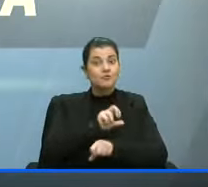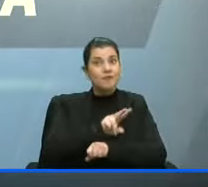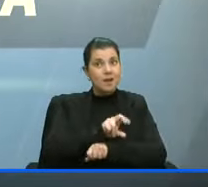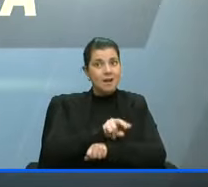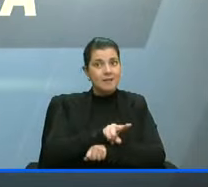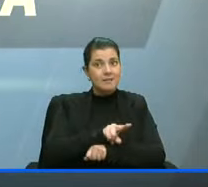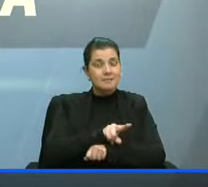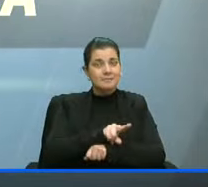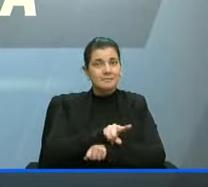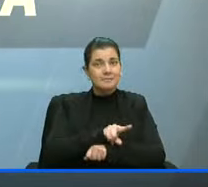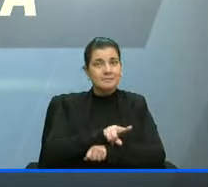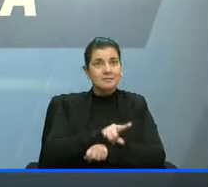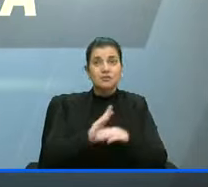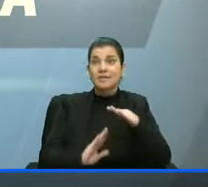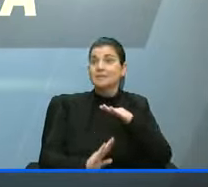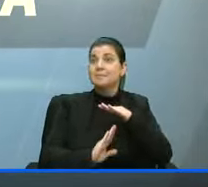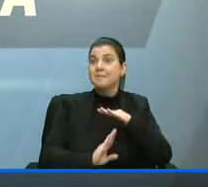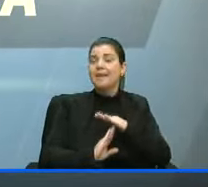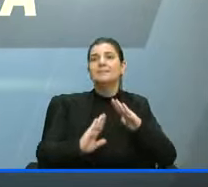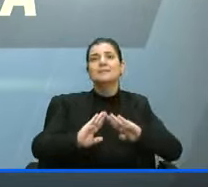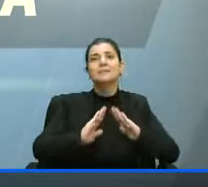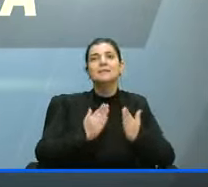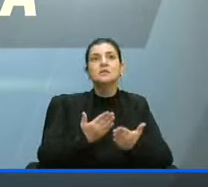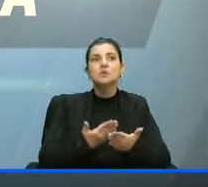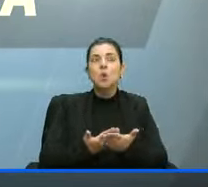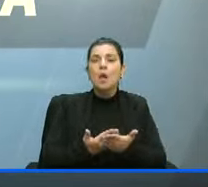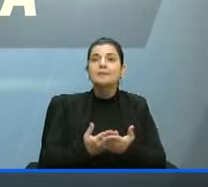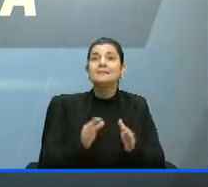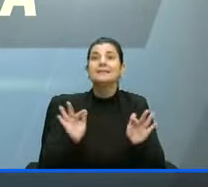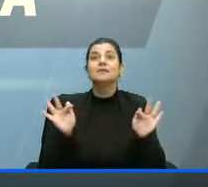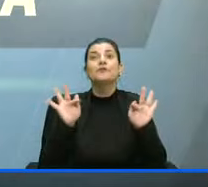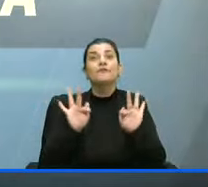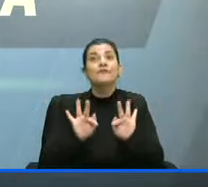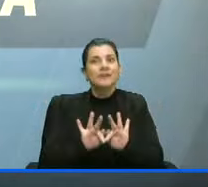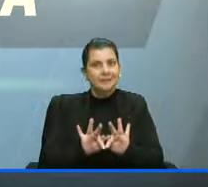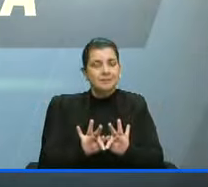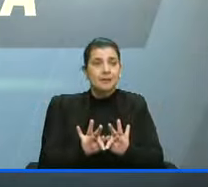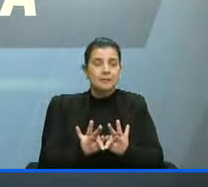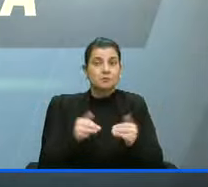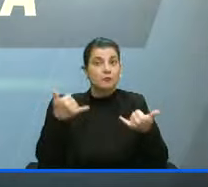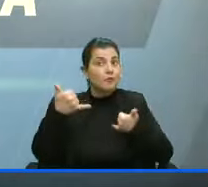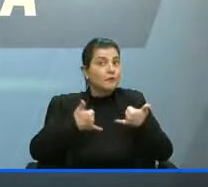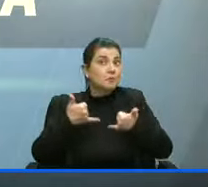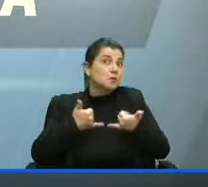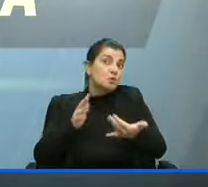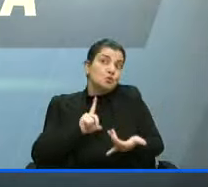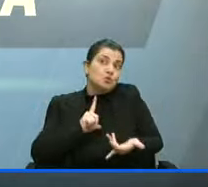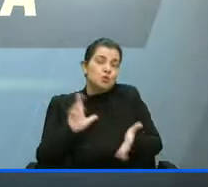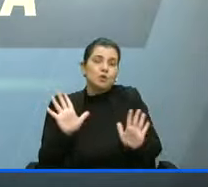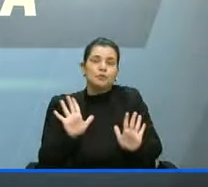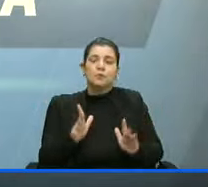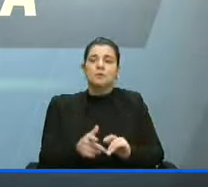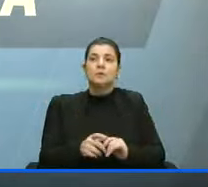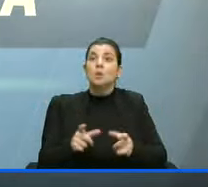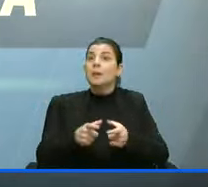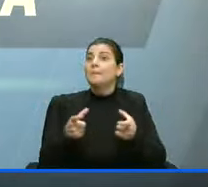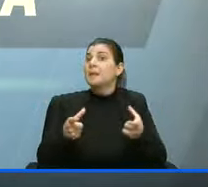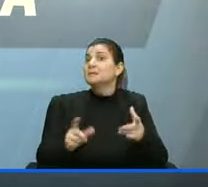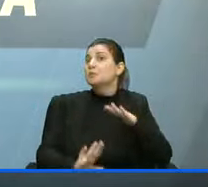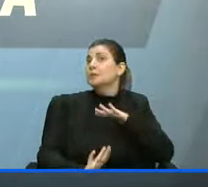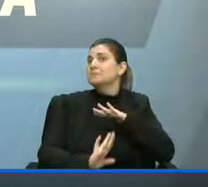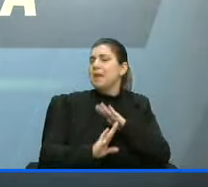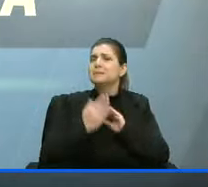vagas, das metas das escolas está sendo finalizado, ele me disse isso. Então, isso que ela falou da ampliação das metas,